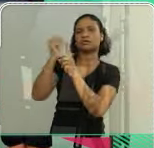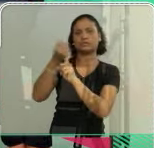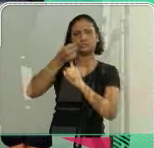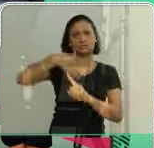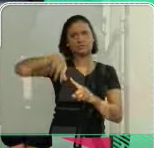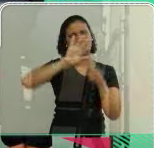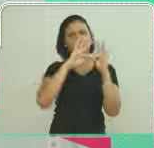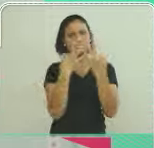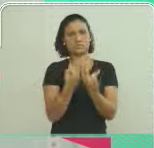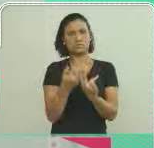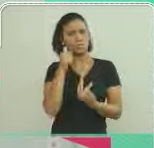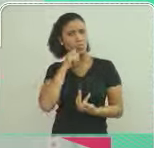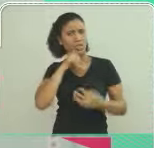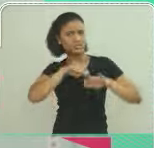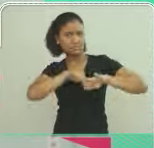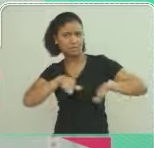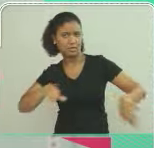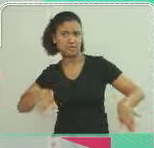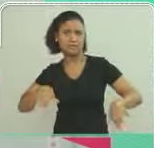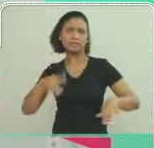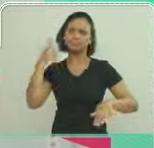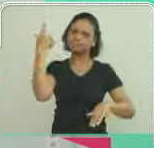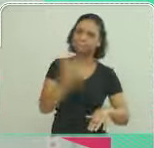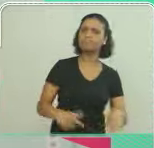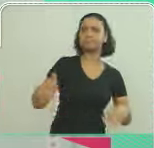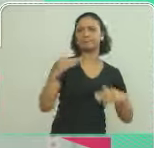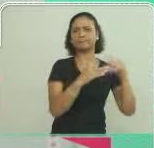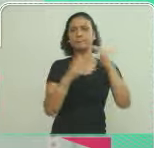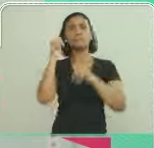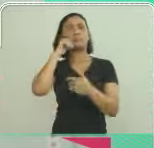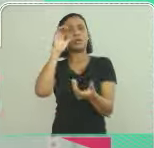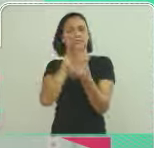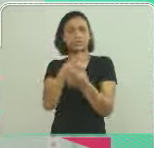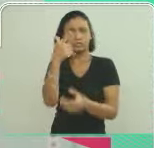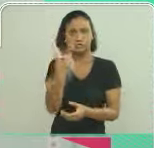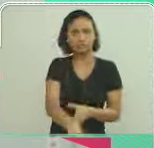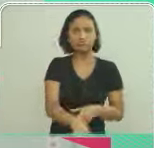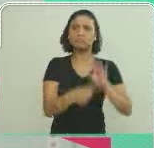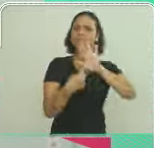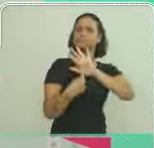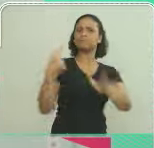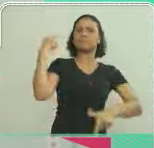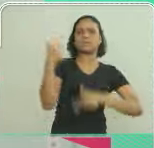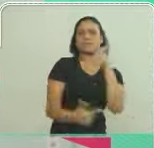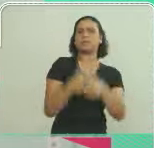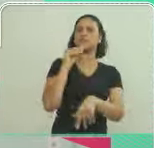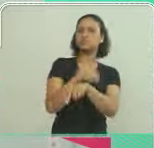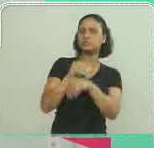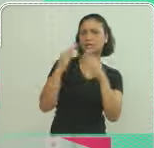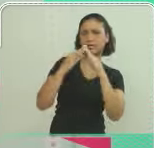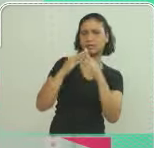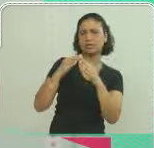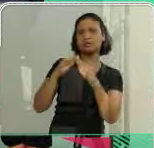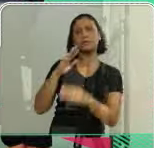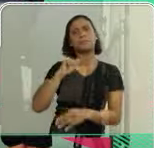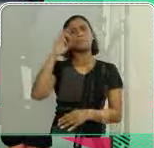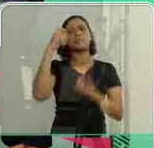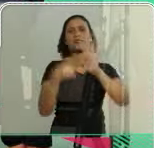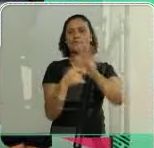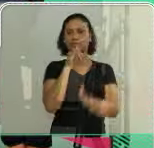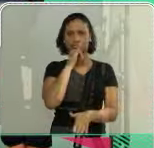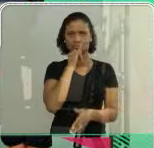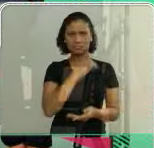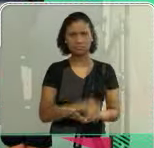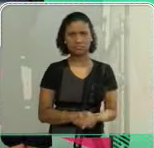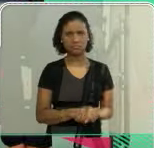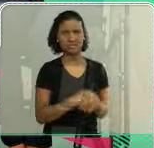de uma série de mudanças sociais, de constituição de família, mulher separada, reconstruída, casada de novo, papel de trabalhadora, sustentar a casa, papel